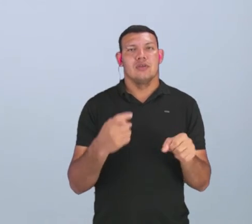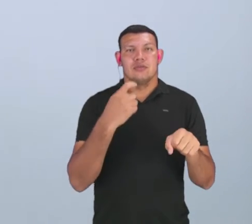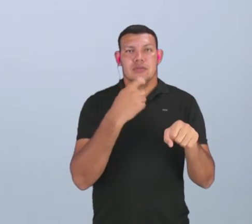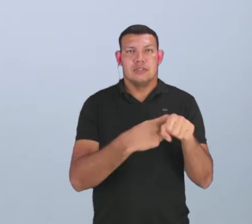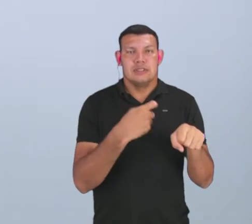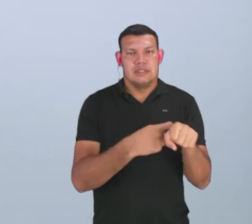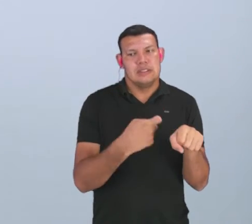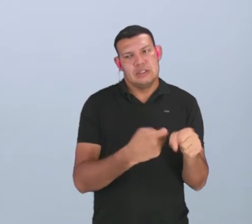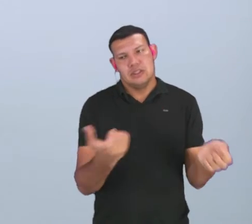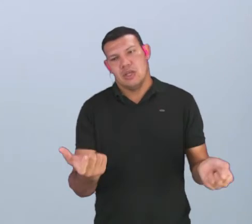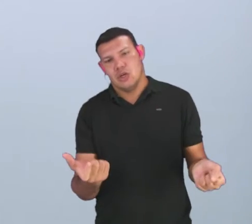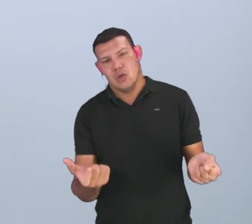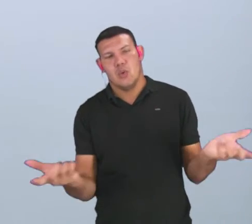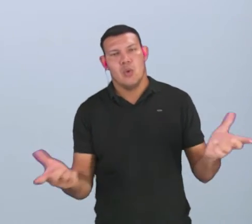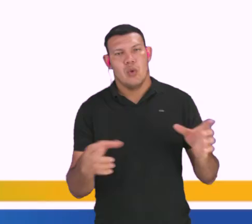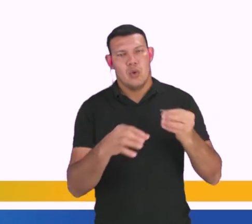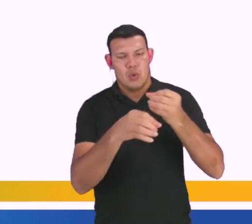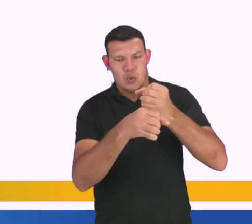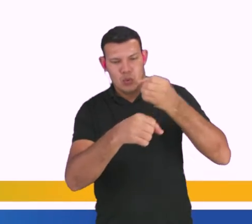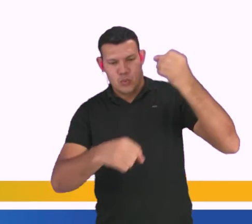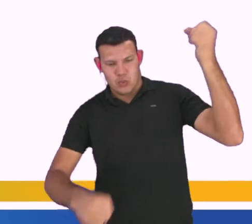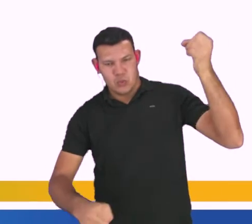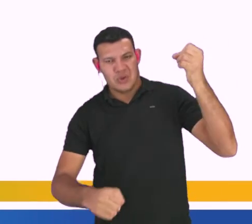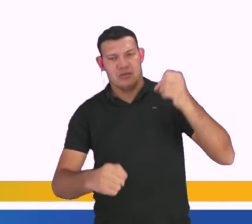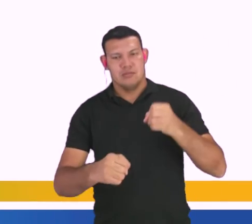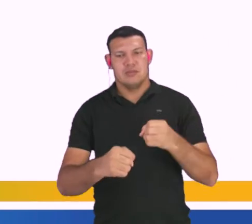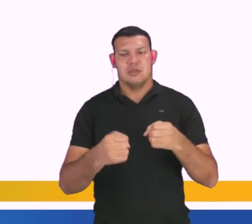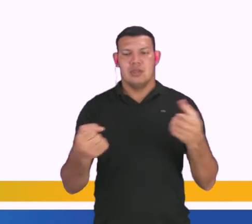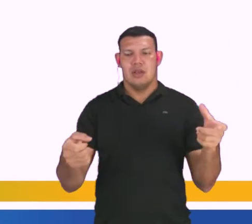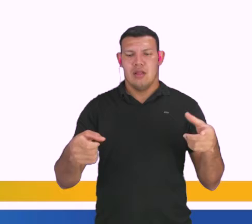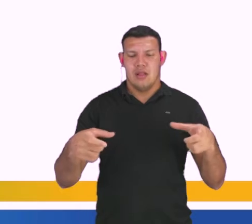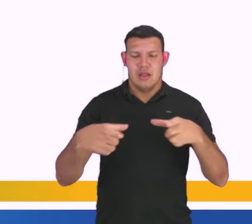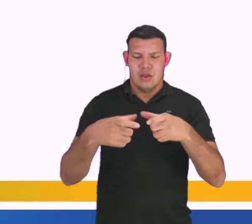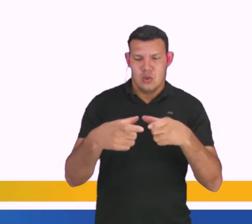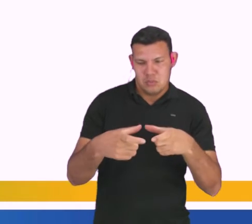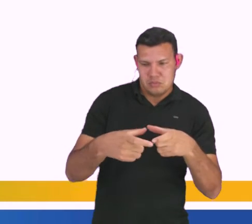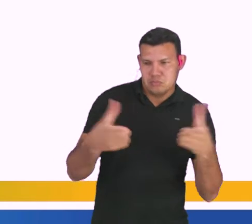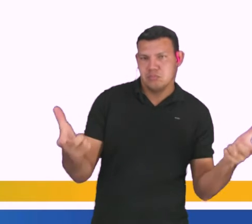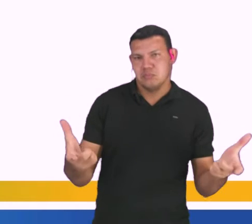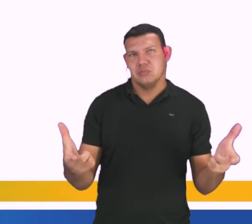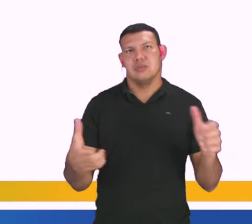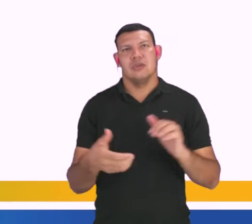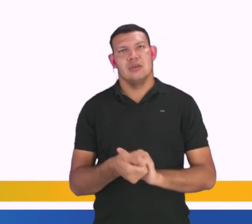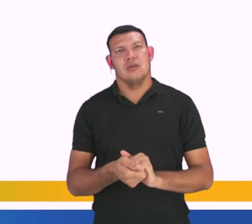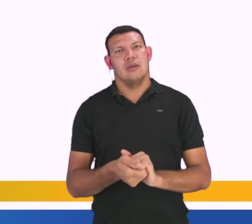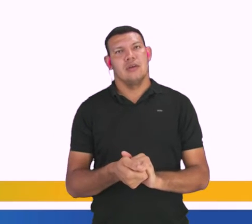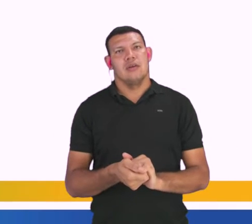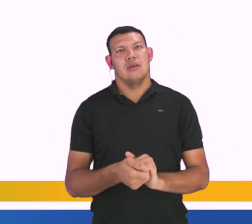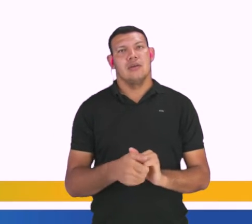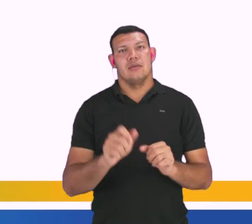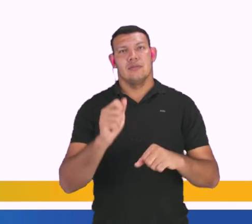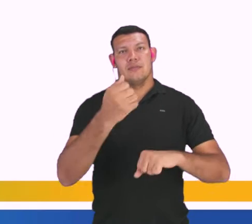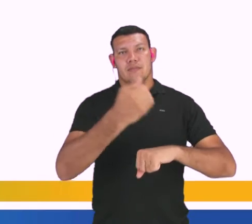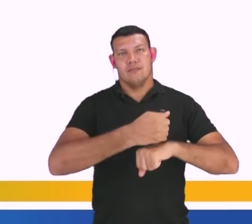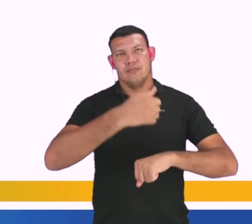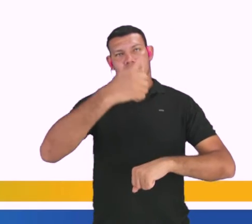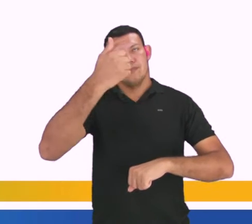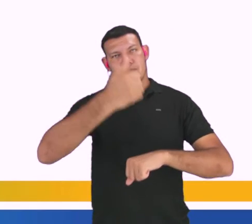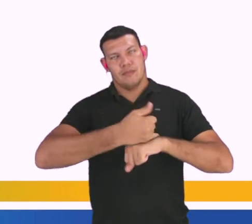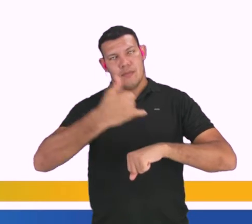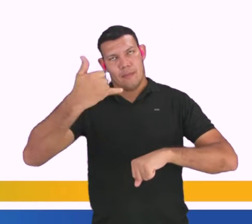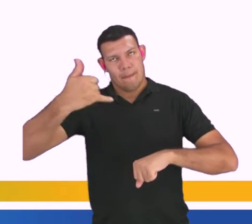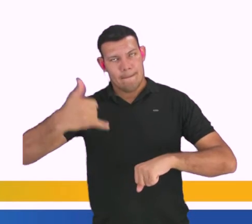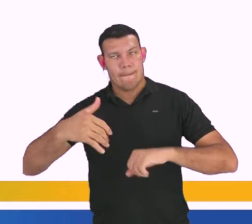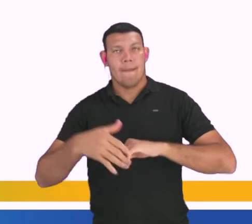dele. E aí eu trouxe como exemplo a chapa de alumínio e uma panela também de alumínio, ou seja, o mesmo material, e ambas com o mesmo